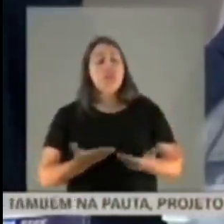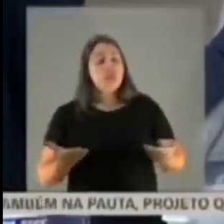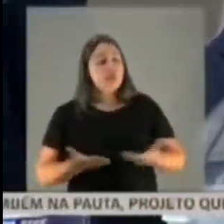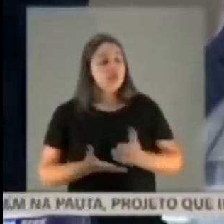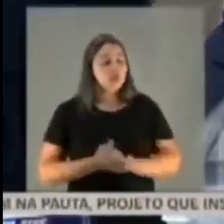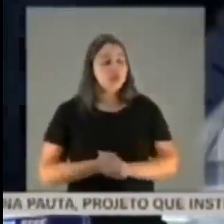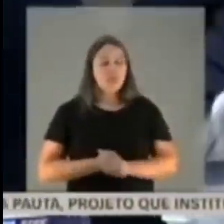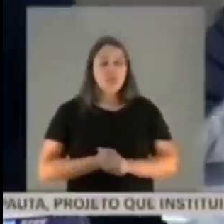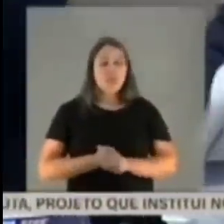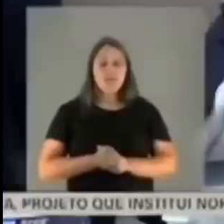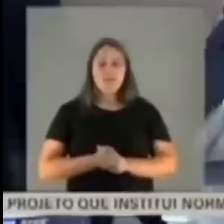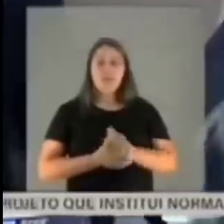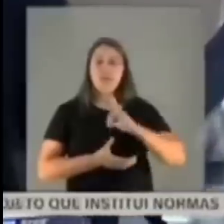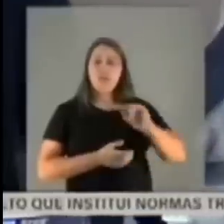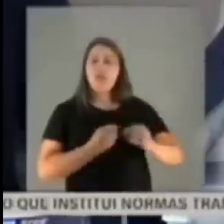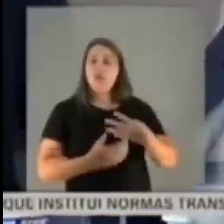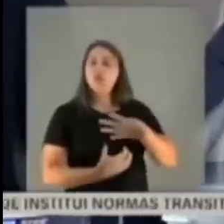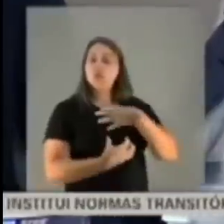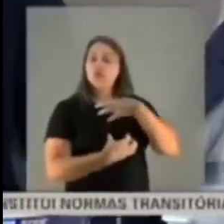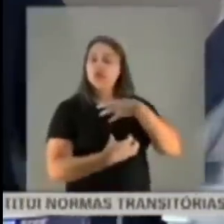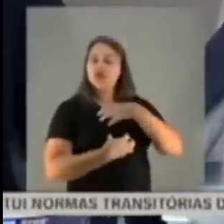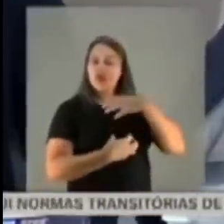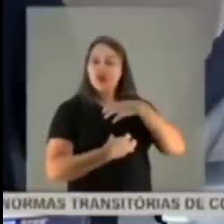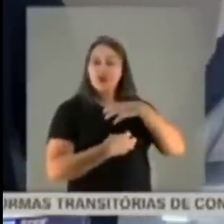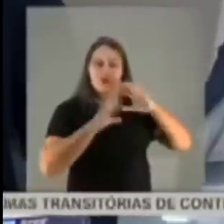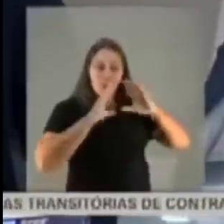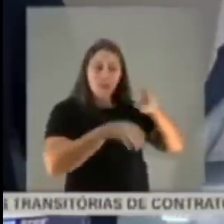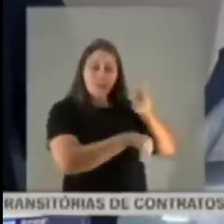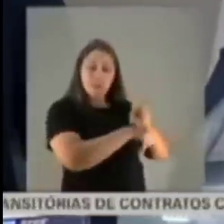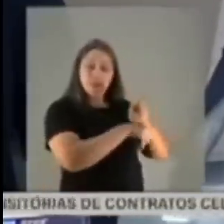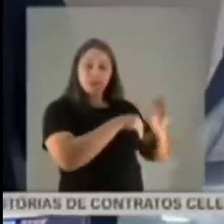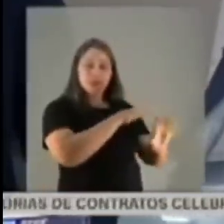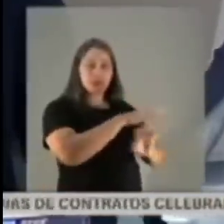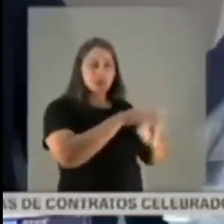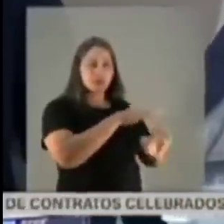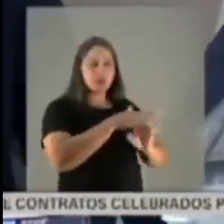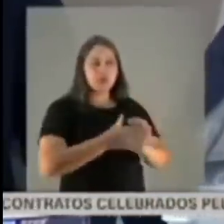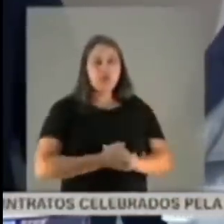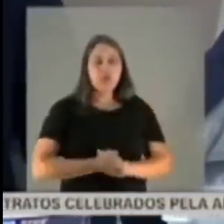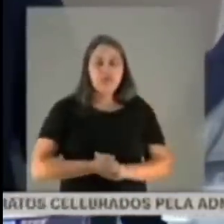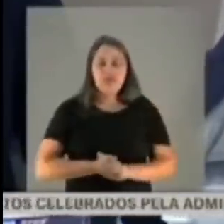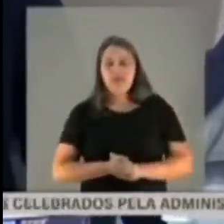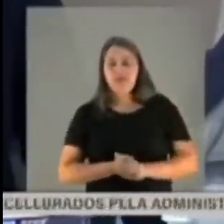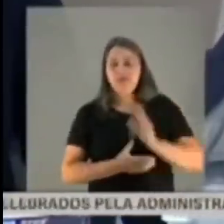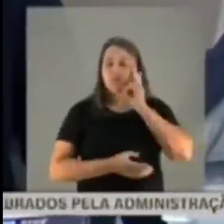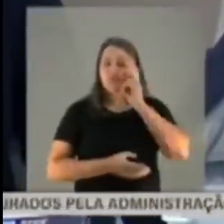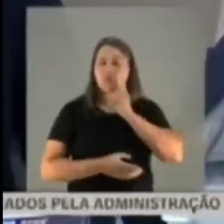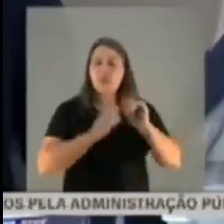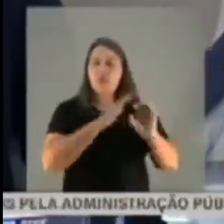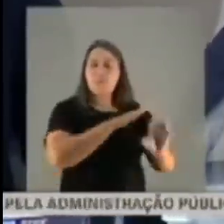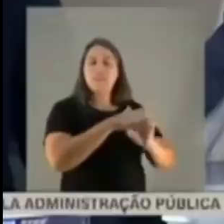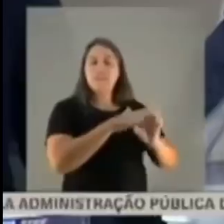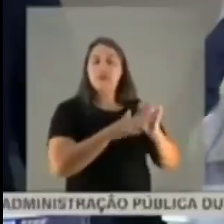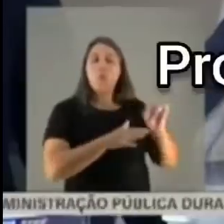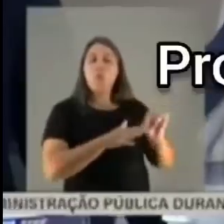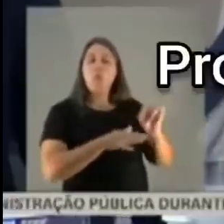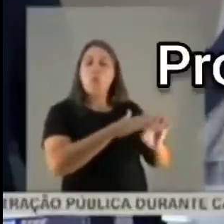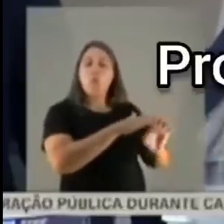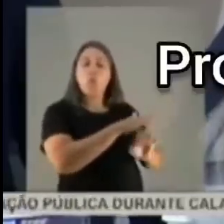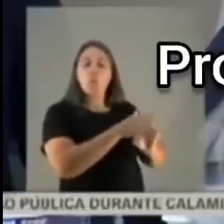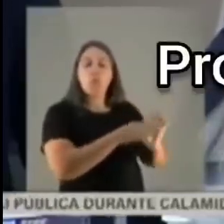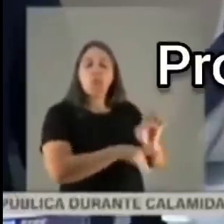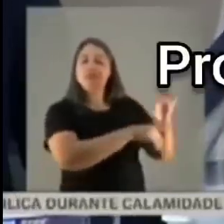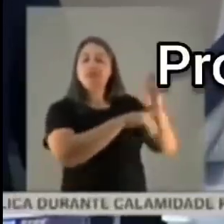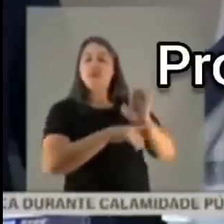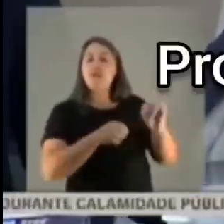houvesse, de uma forma de blindar essa empresa, a Sonoar, vendeu para a loja de vinhos, que é a empresa FJAP, e o Estado fez